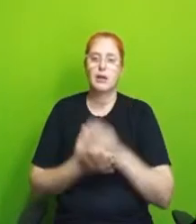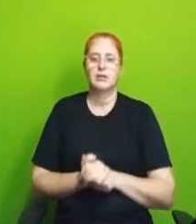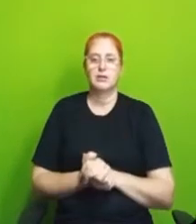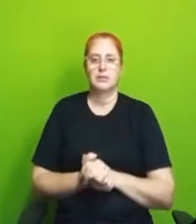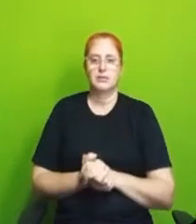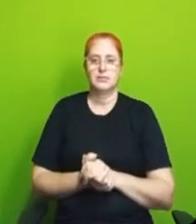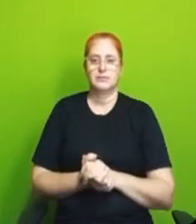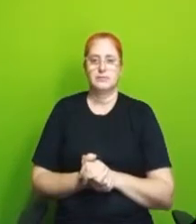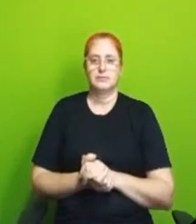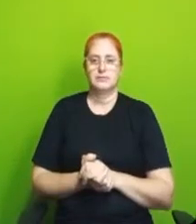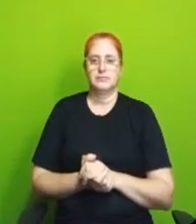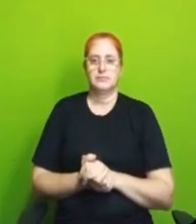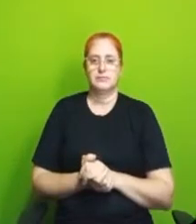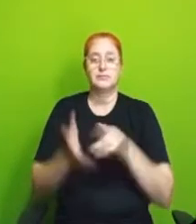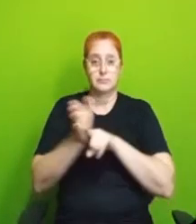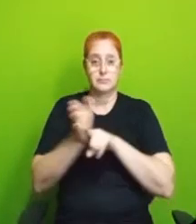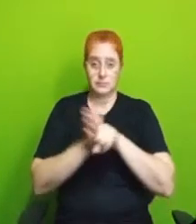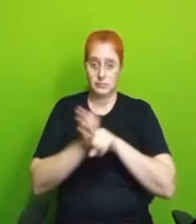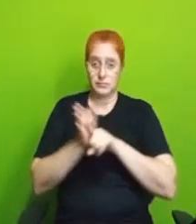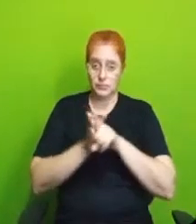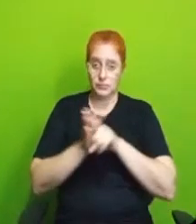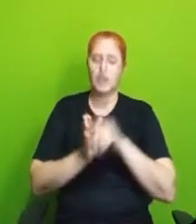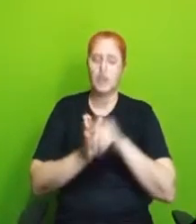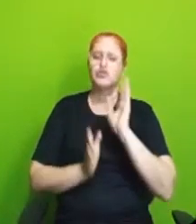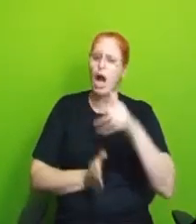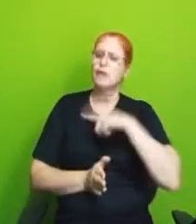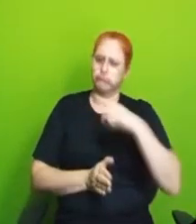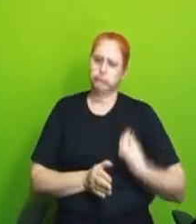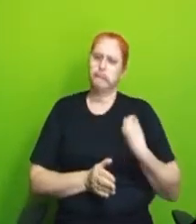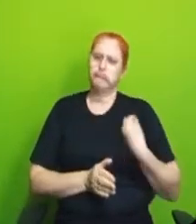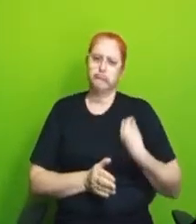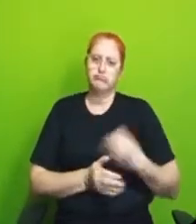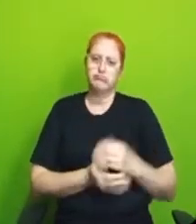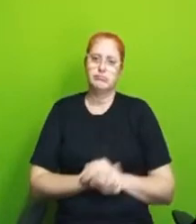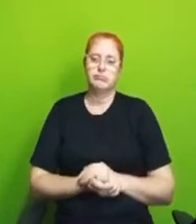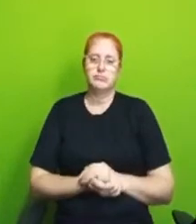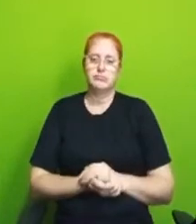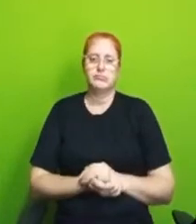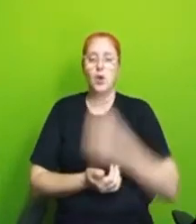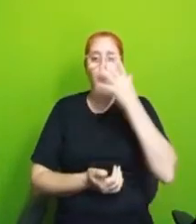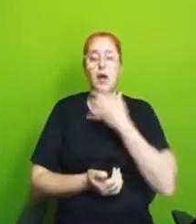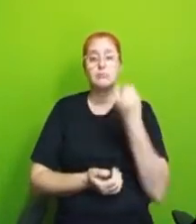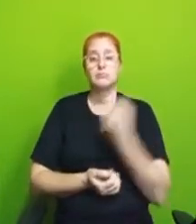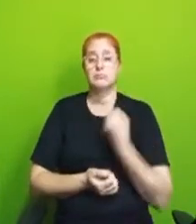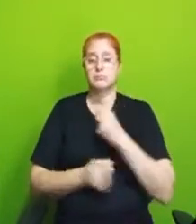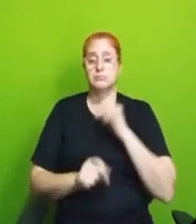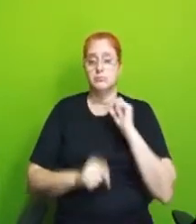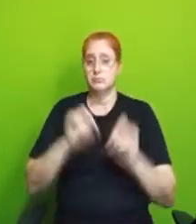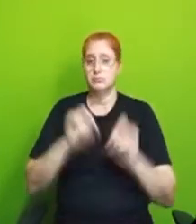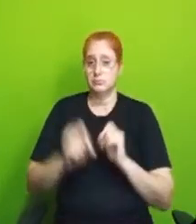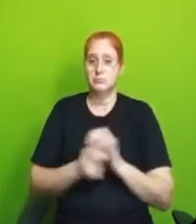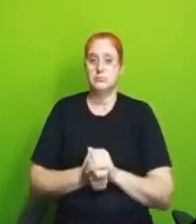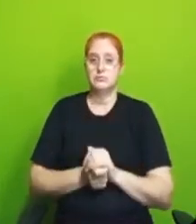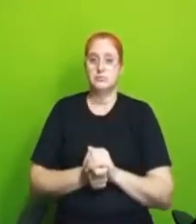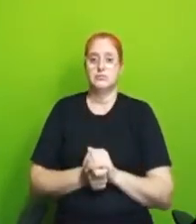de pesquisas anteriores, né? E acho que é bem importante situar